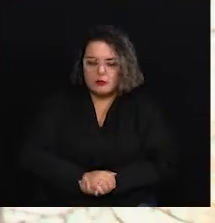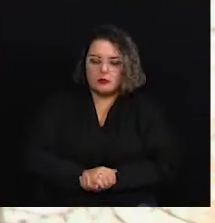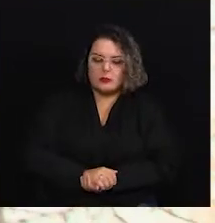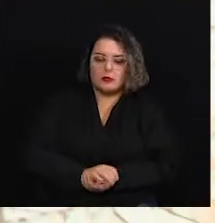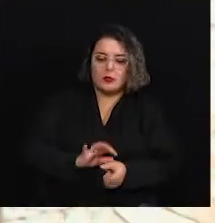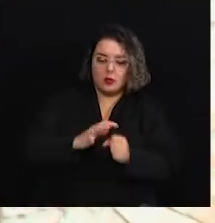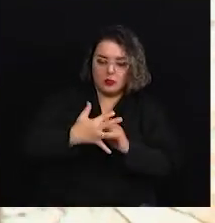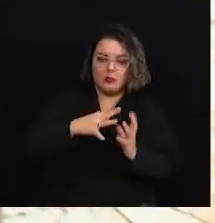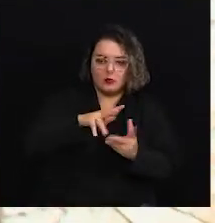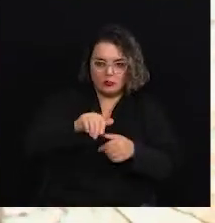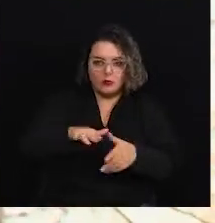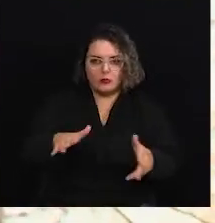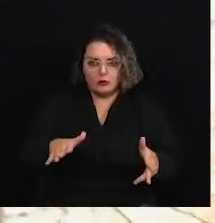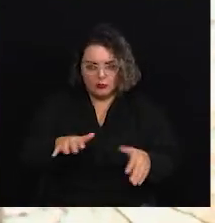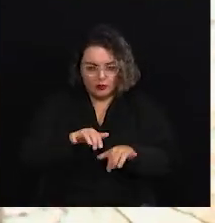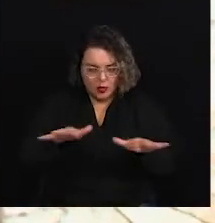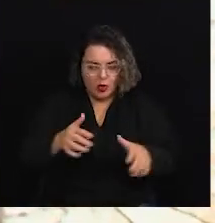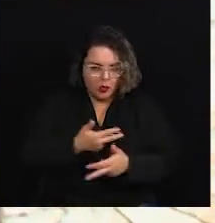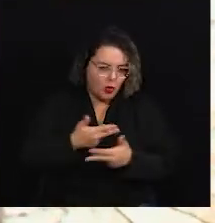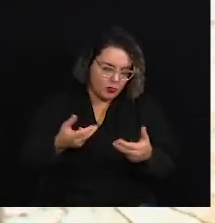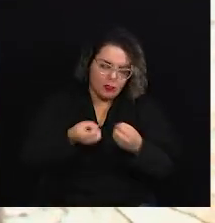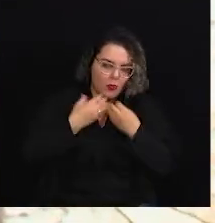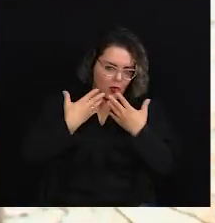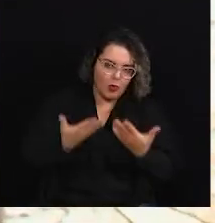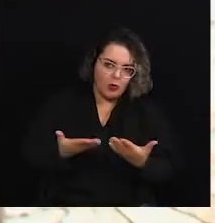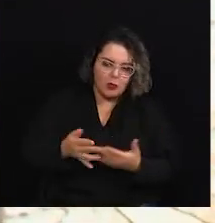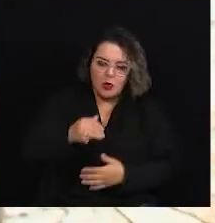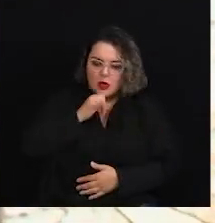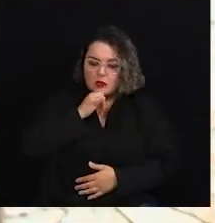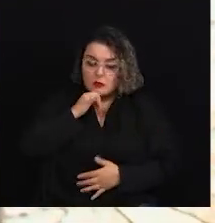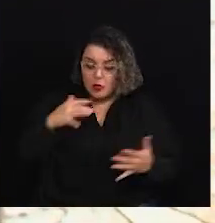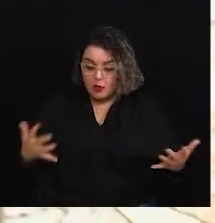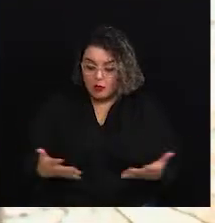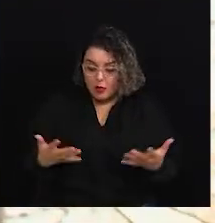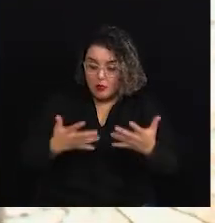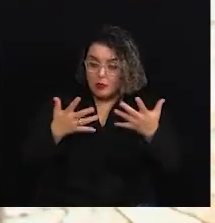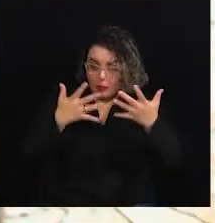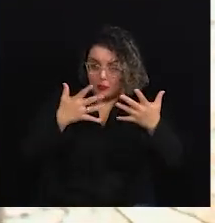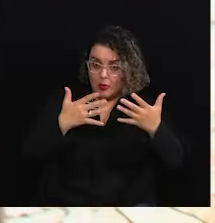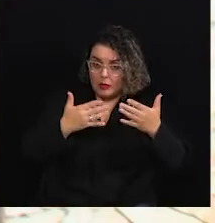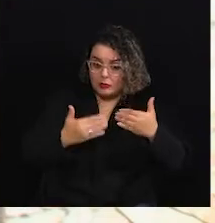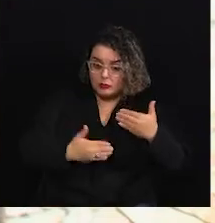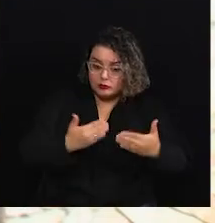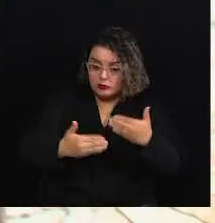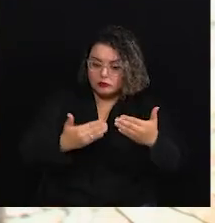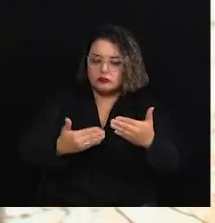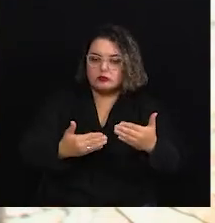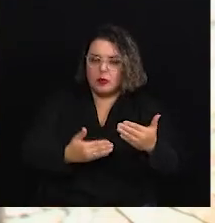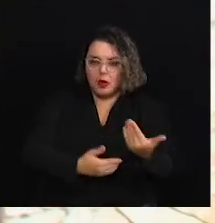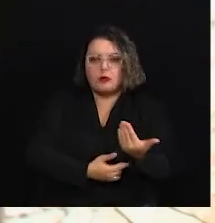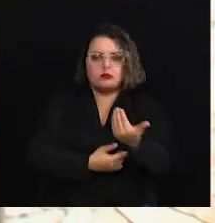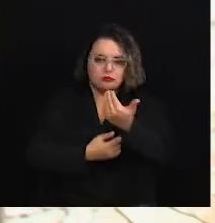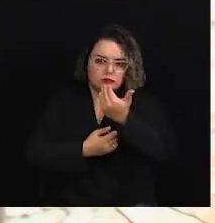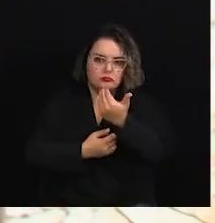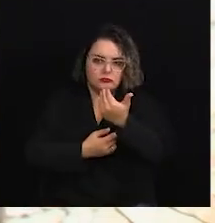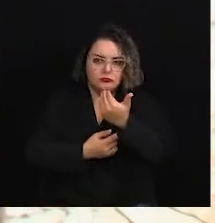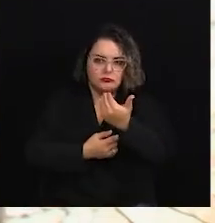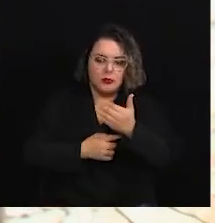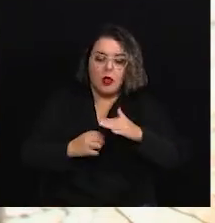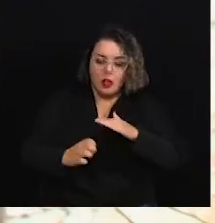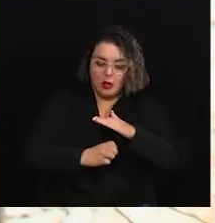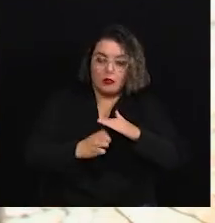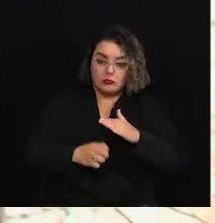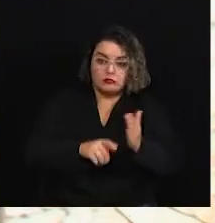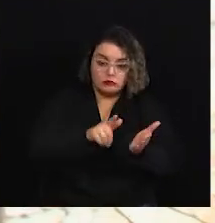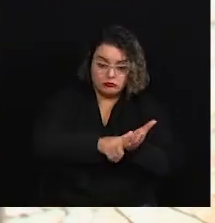O momento pandêmico para a gente trouxe coisas muito boas, que é, por exemplo, impulsionar muito mais os processos tecnológicos dentro da empresa,